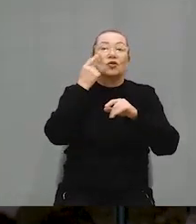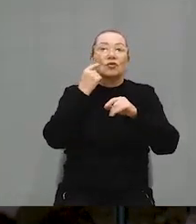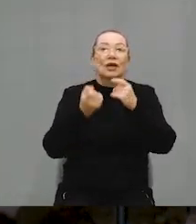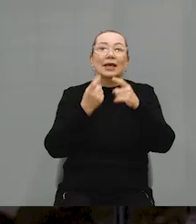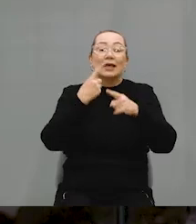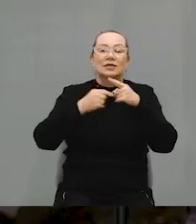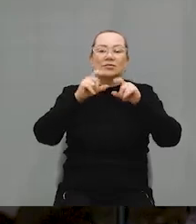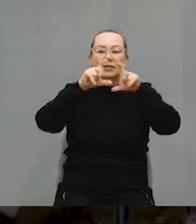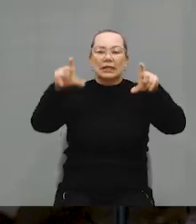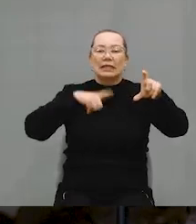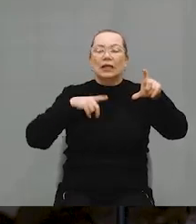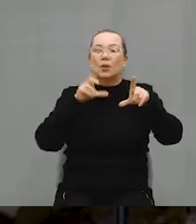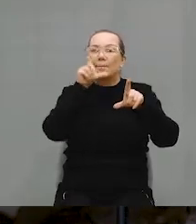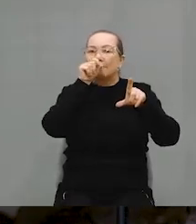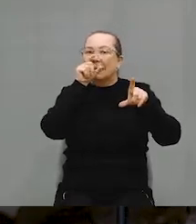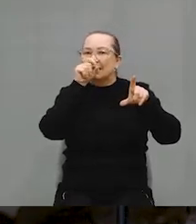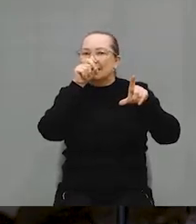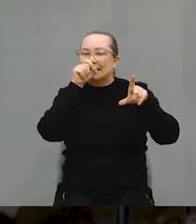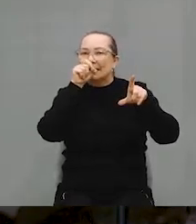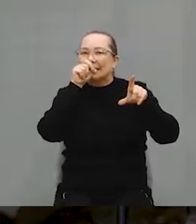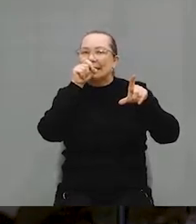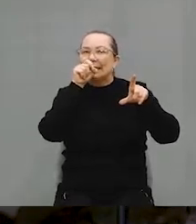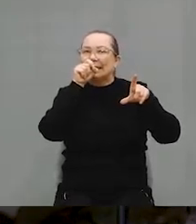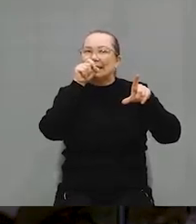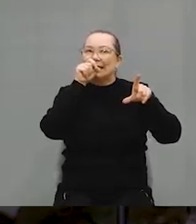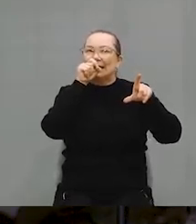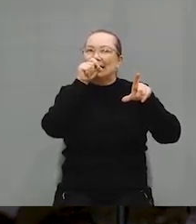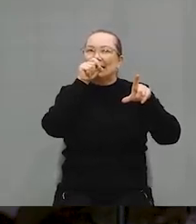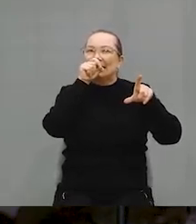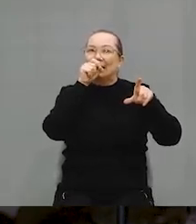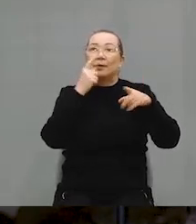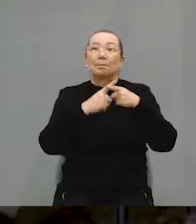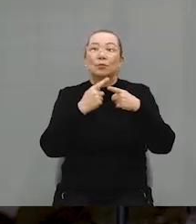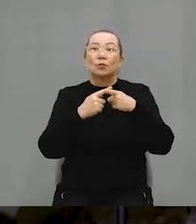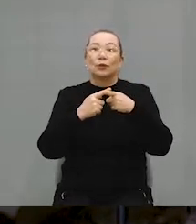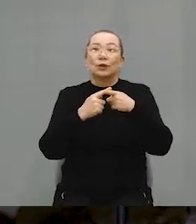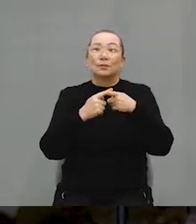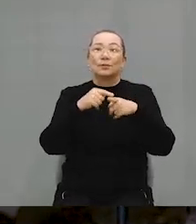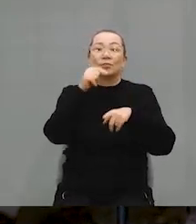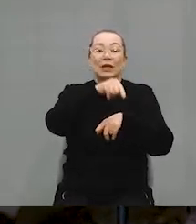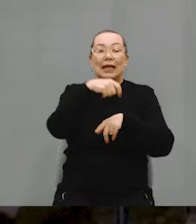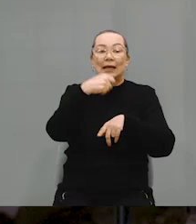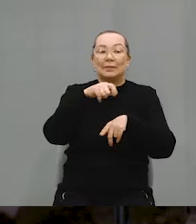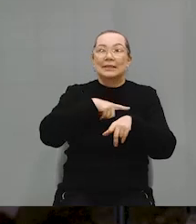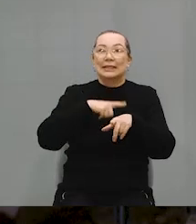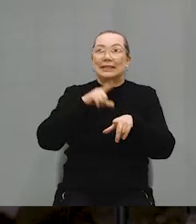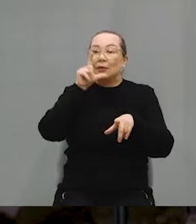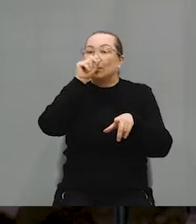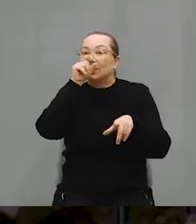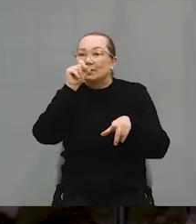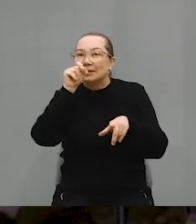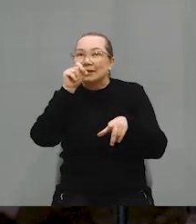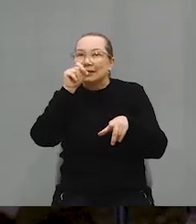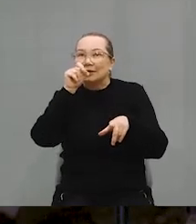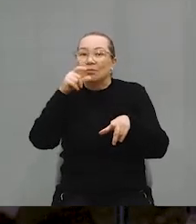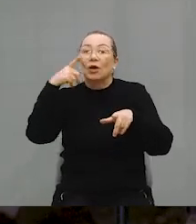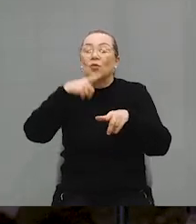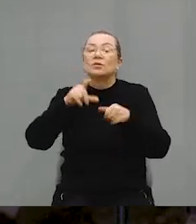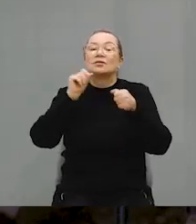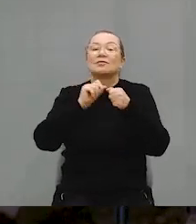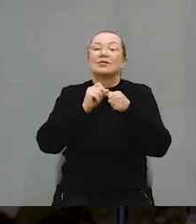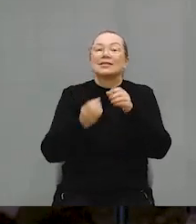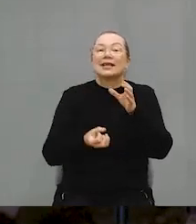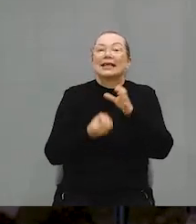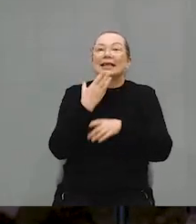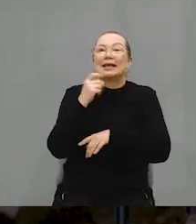dela um passarinho, né? Porque ela precisa desse passarinho como escada, às vezes, para fazer a piada, né?